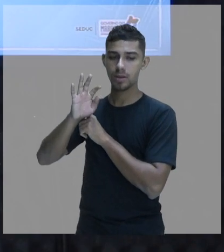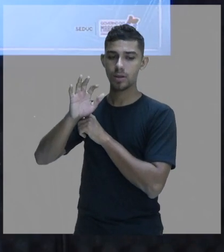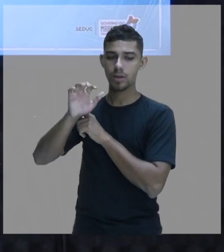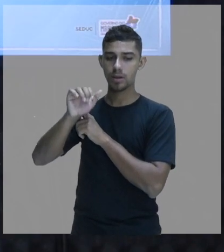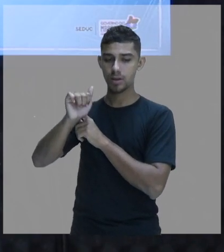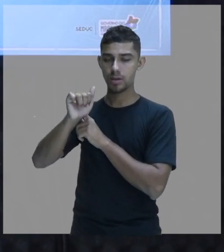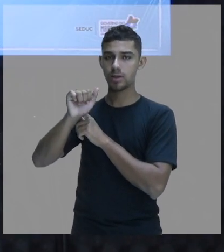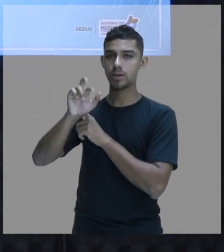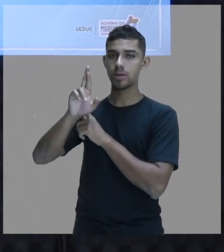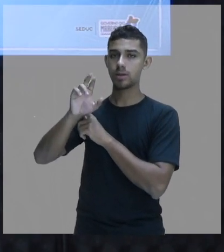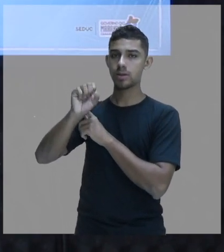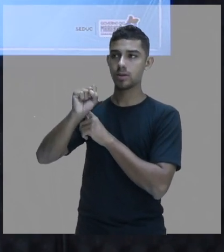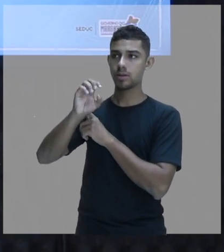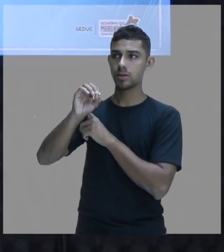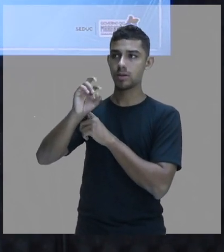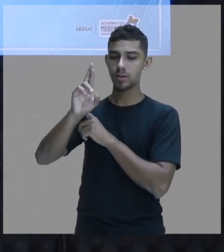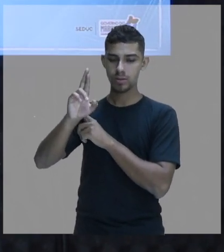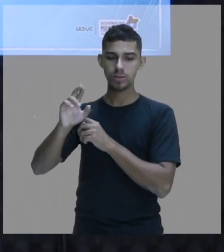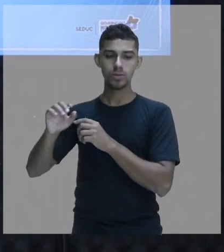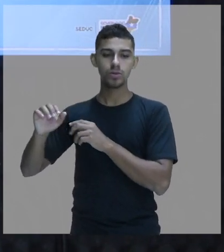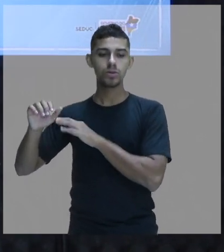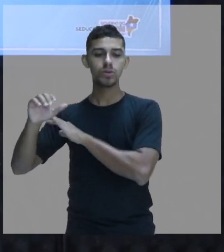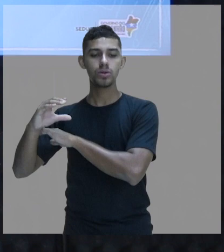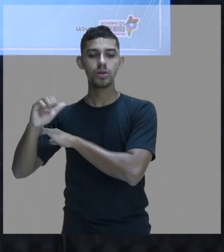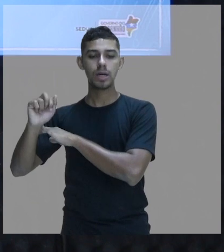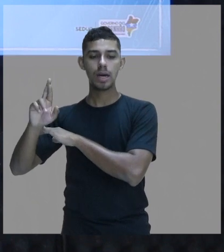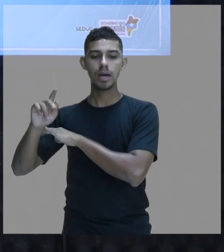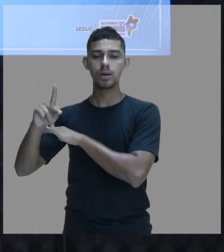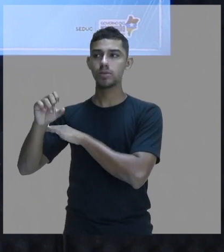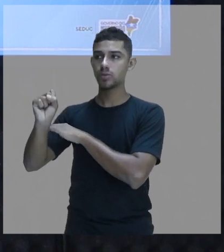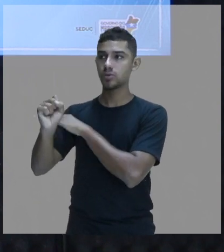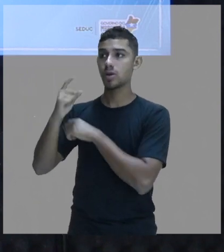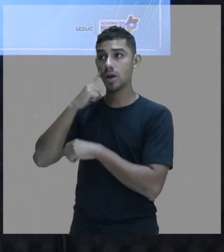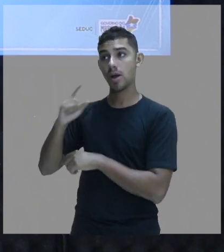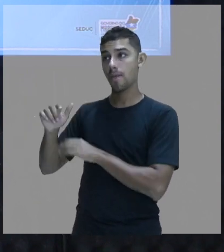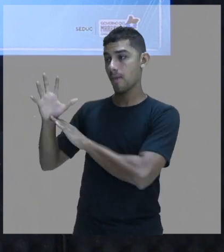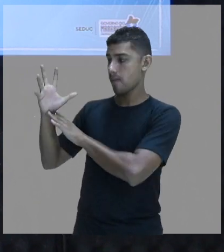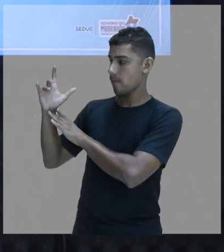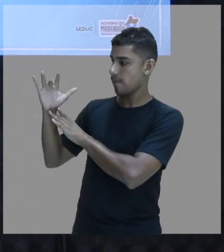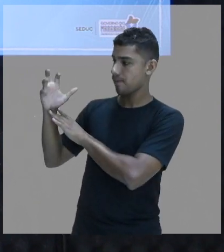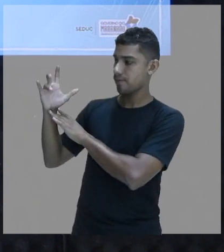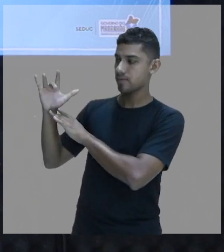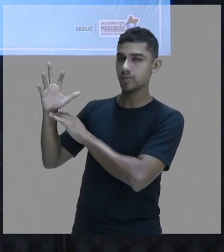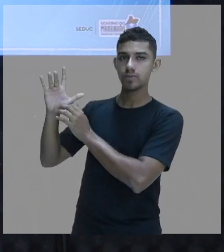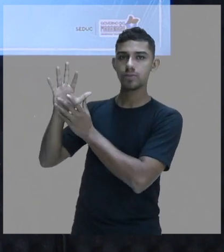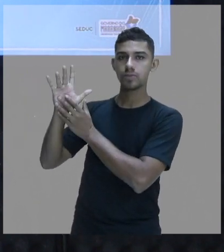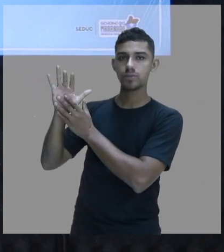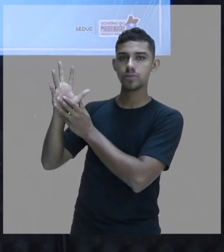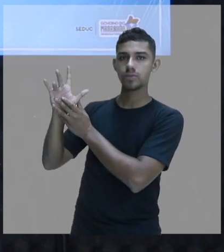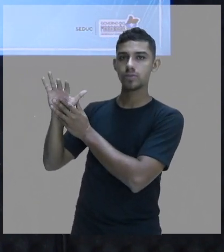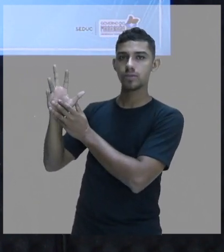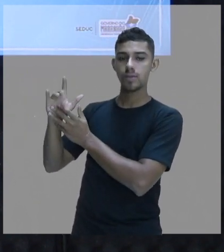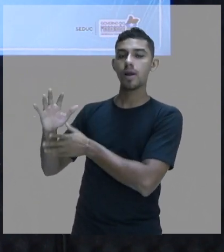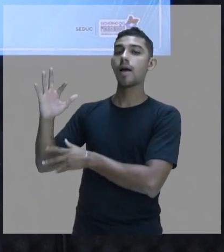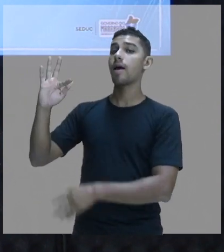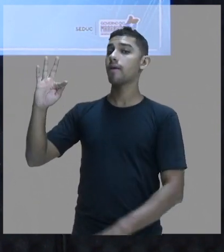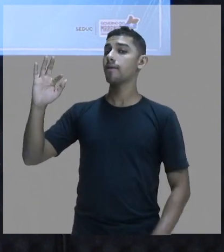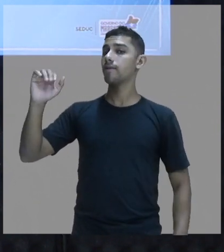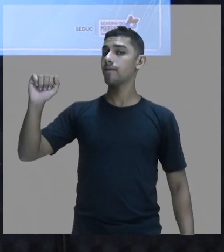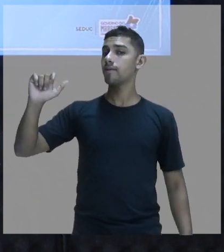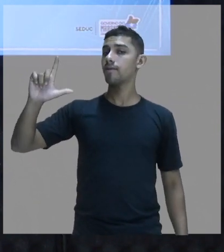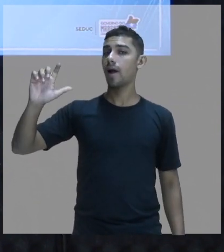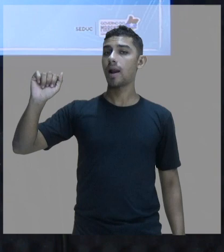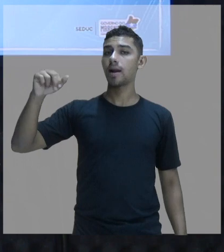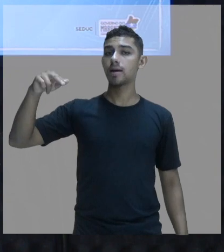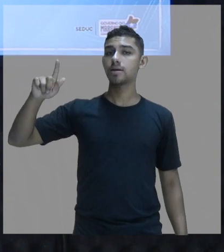aqui, eu circulei aqui, para que vocês não confundam. Aqui são as falanges, ó. Confundam as falanges como osso curto, são apenas esses ossos